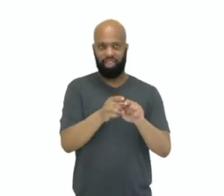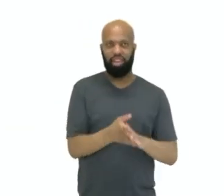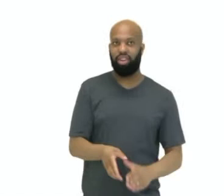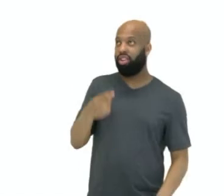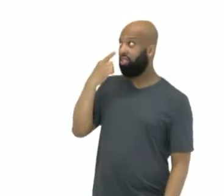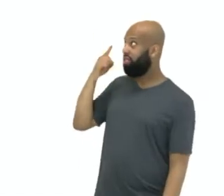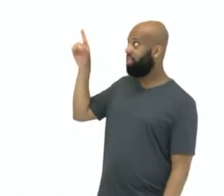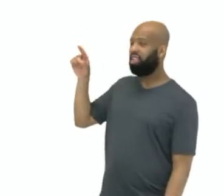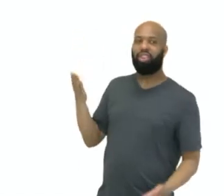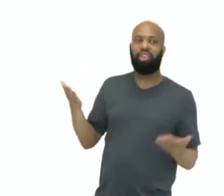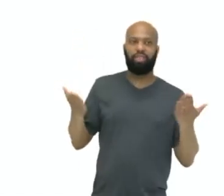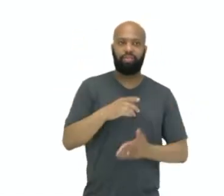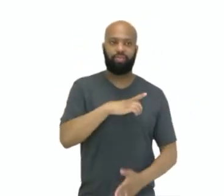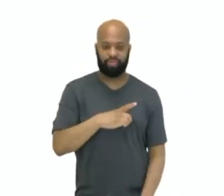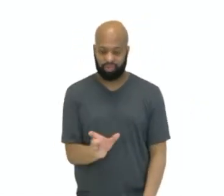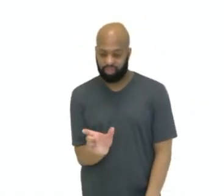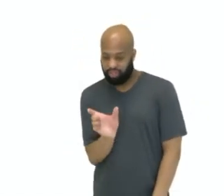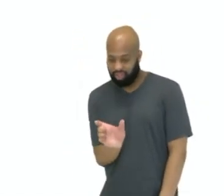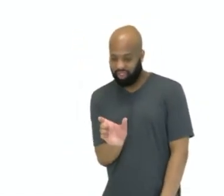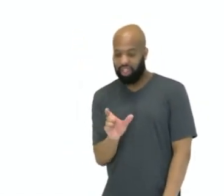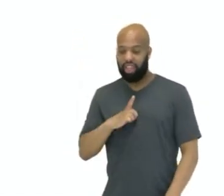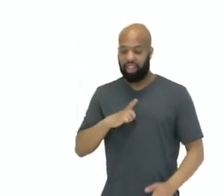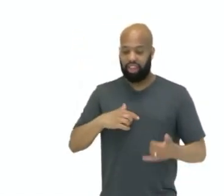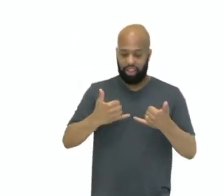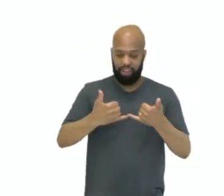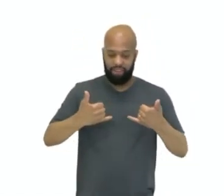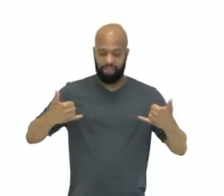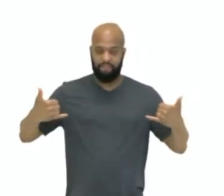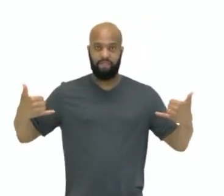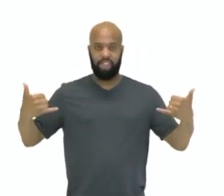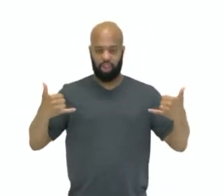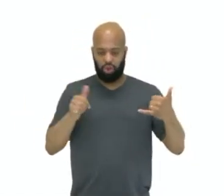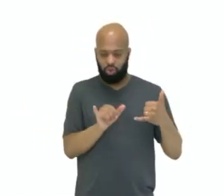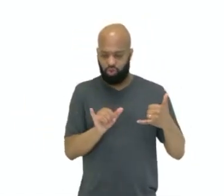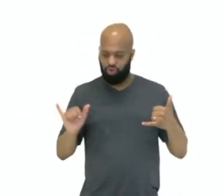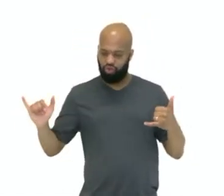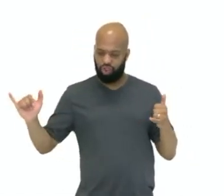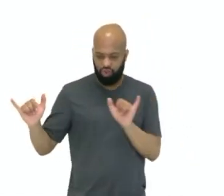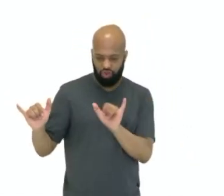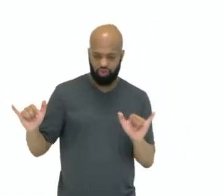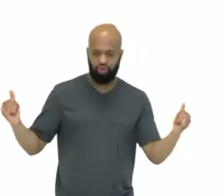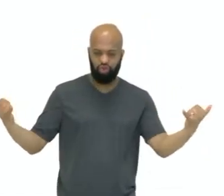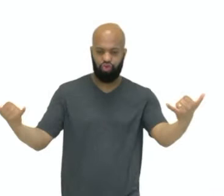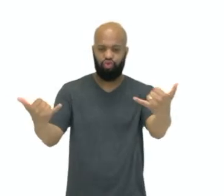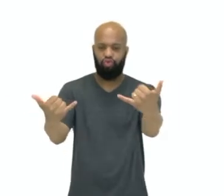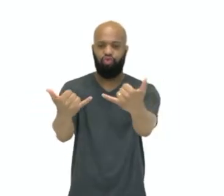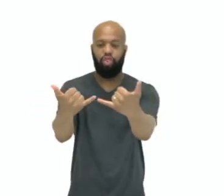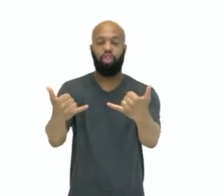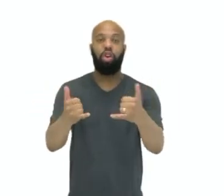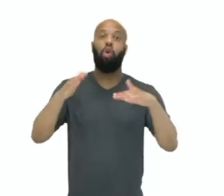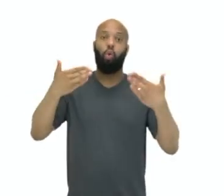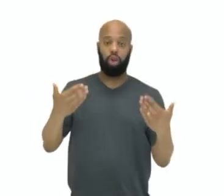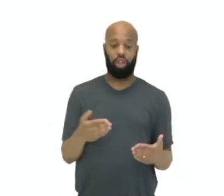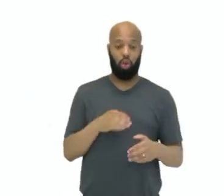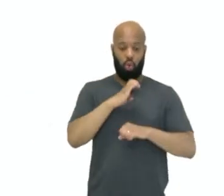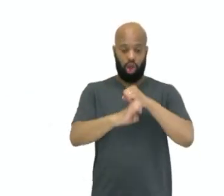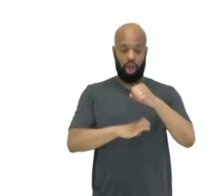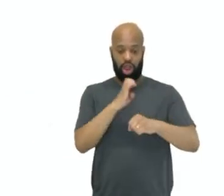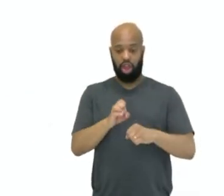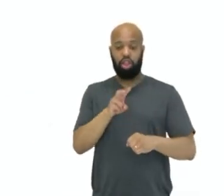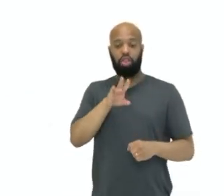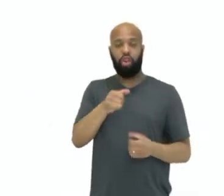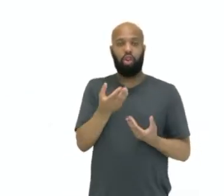temos a fonte, a pilha, o fio que conduz. É o único caminho que esses elétrons podem circular na corrente